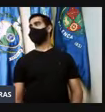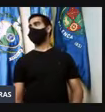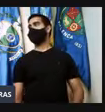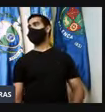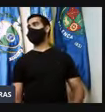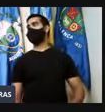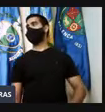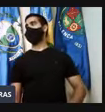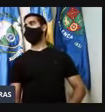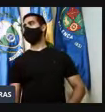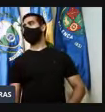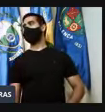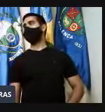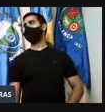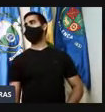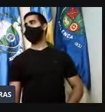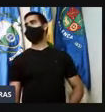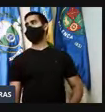manter.